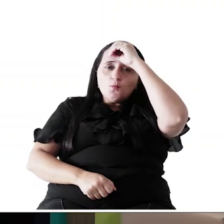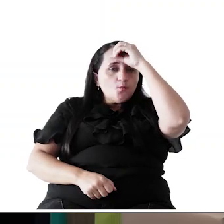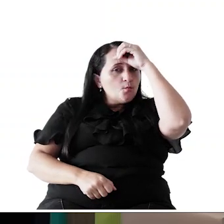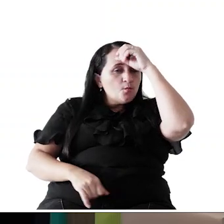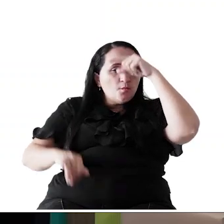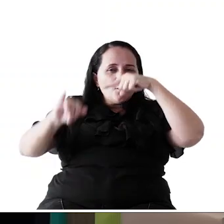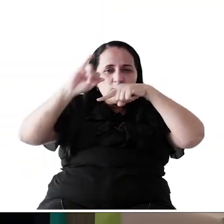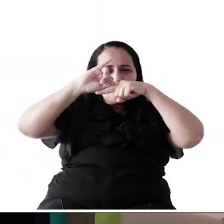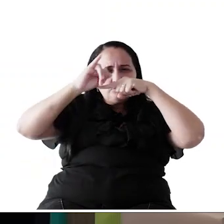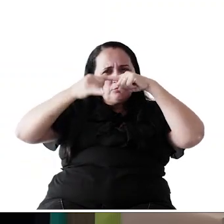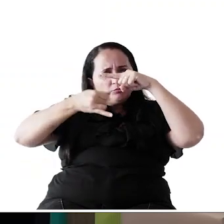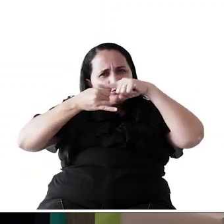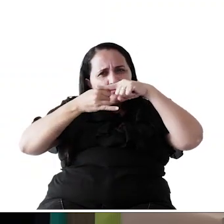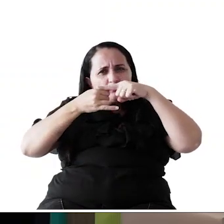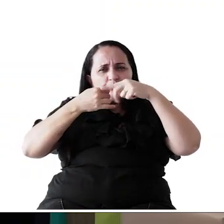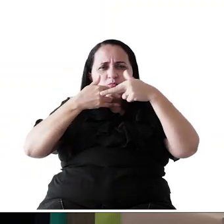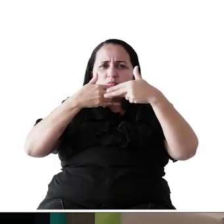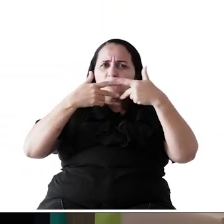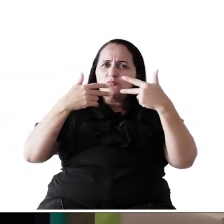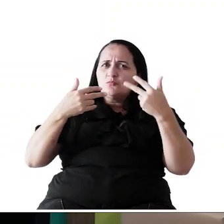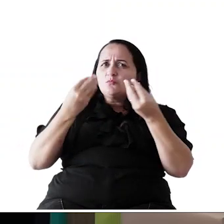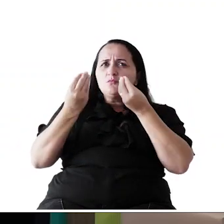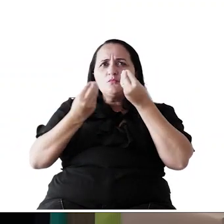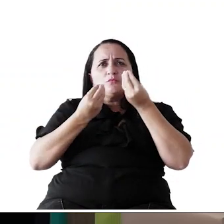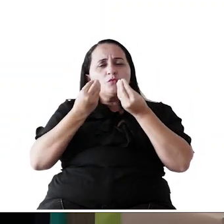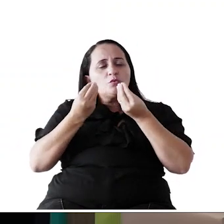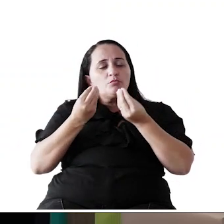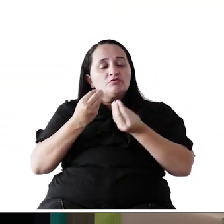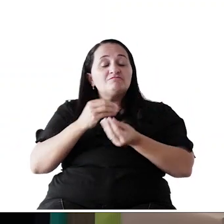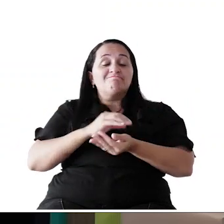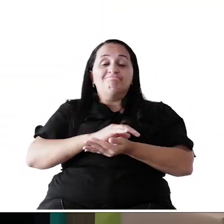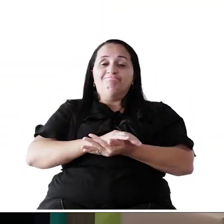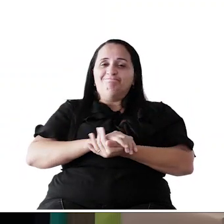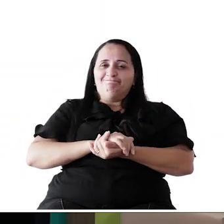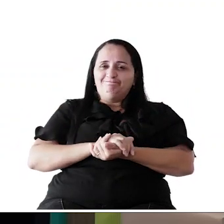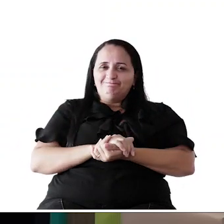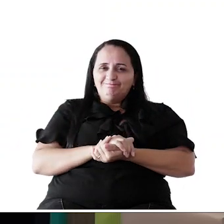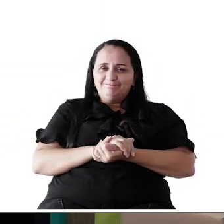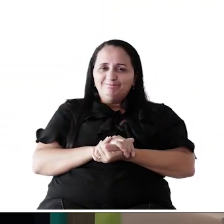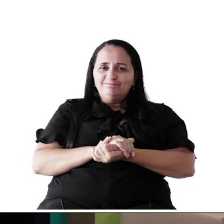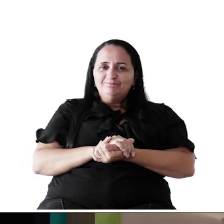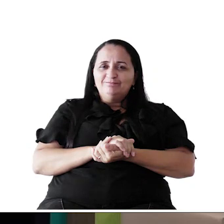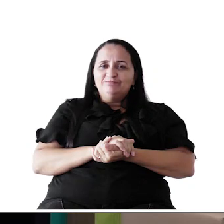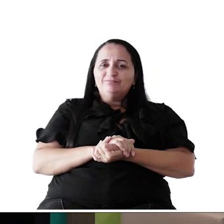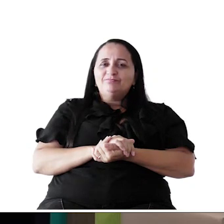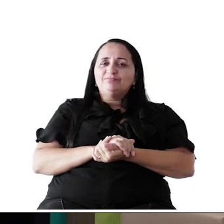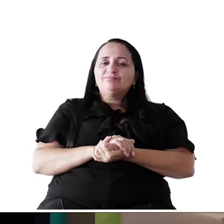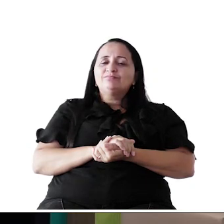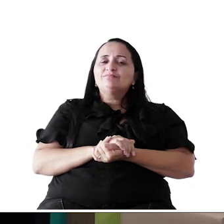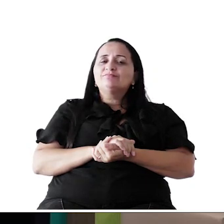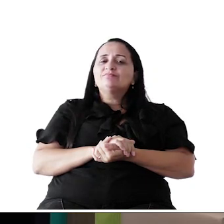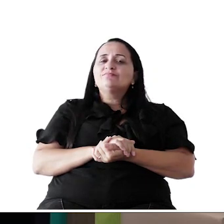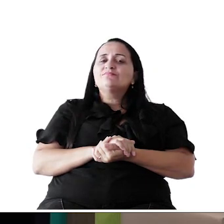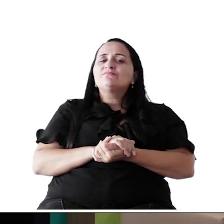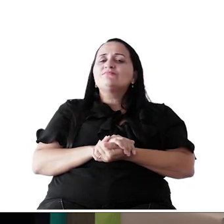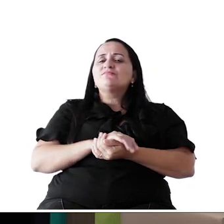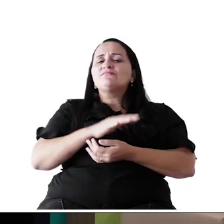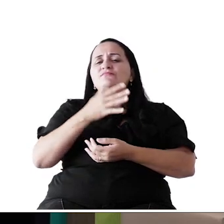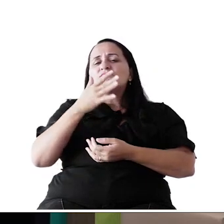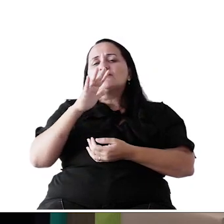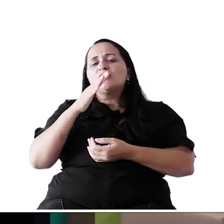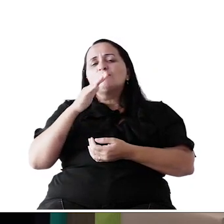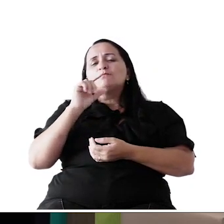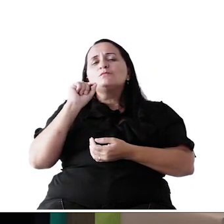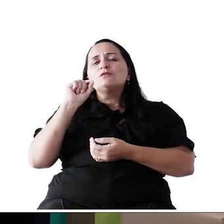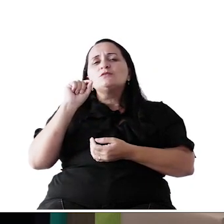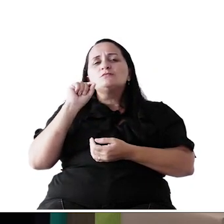2/3 de 20 mil estudantes. Essa conta aqui, aproximadamente,